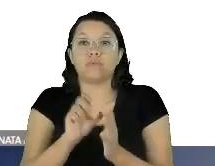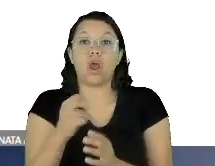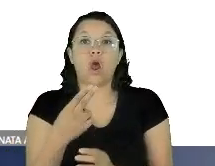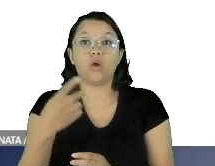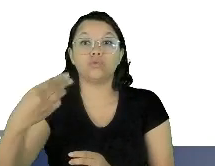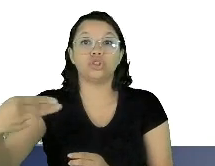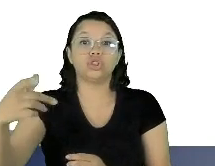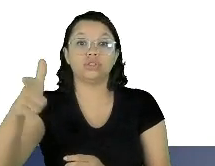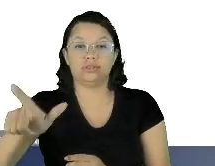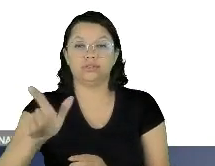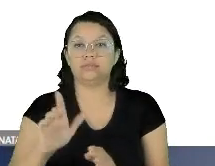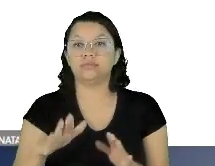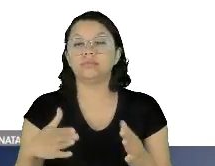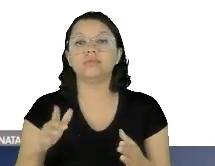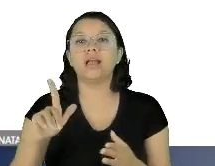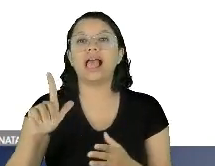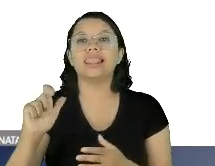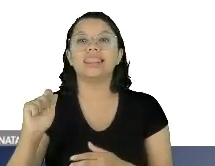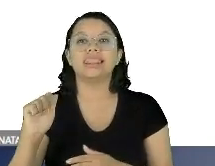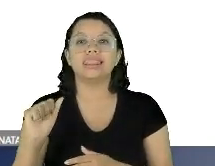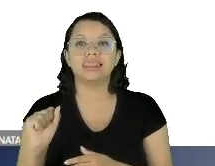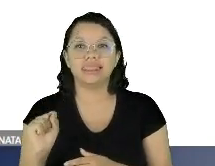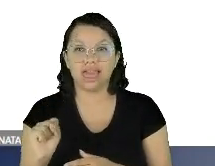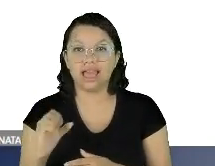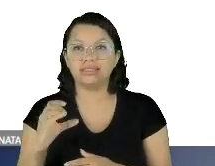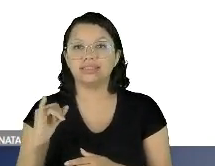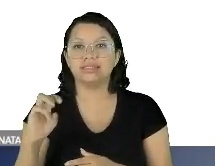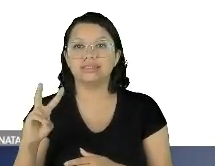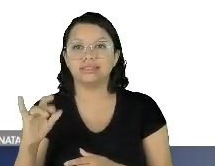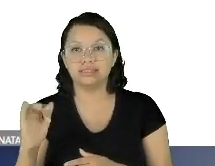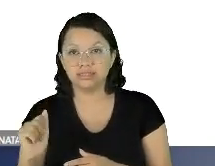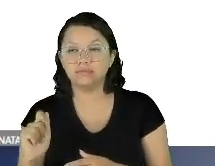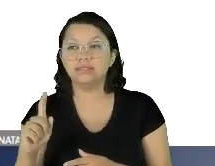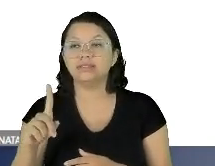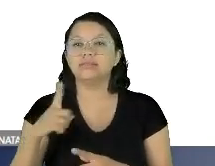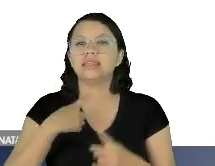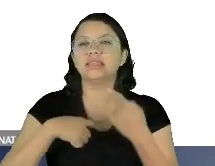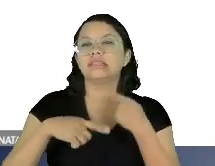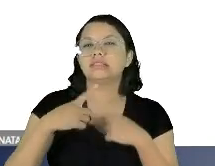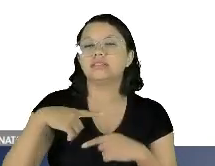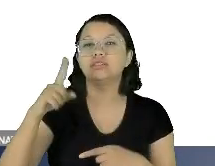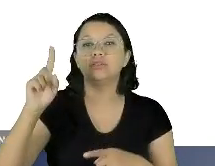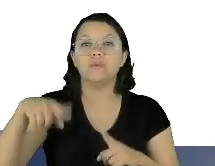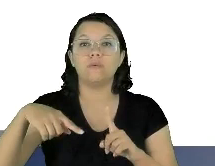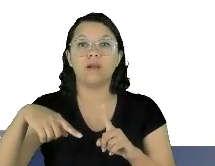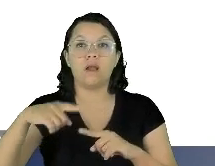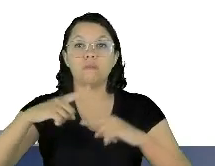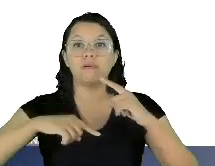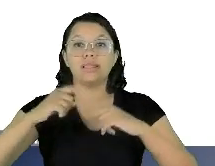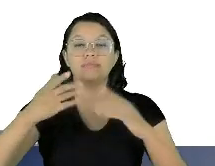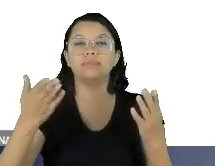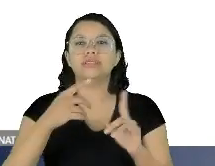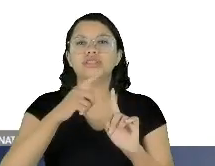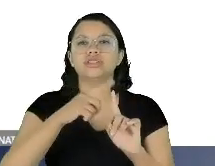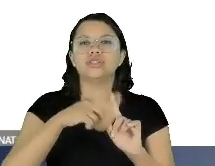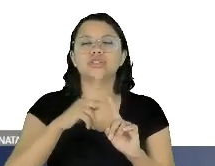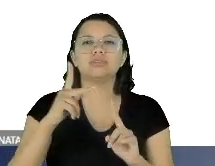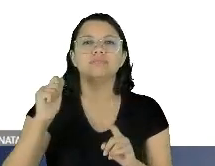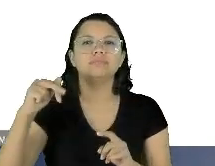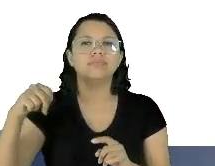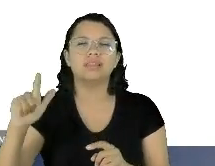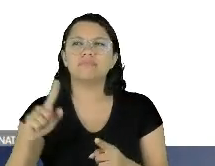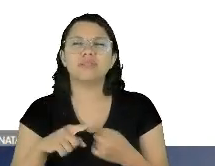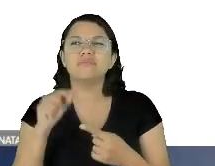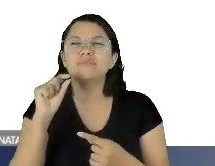a lascívia, né, ela é um elemento desse tipo penal. E o que é a lascívia, afinal de